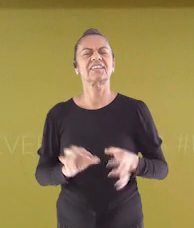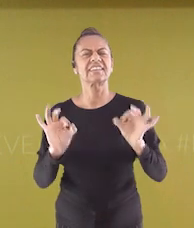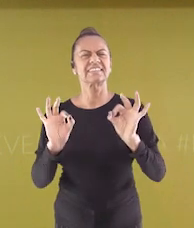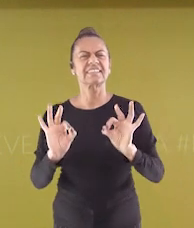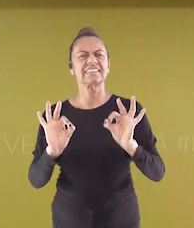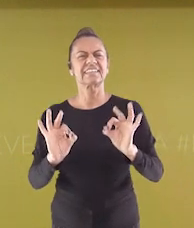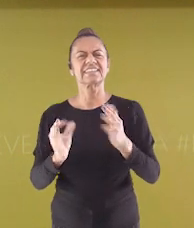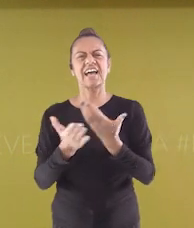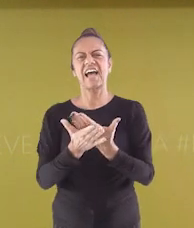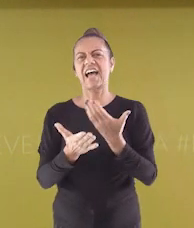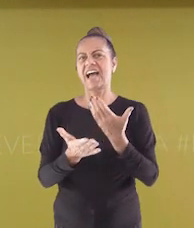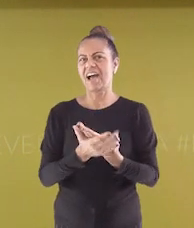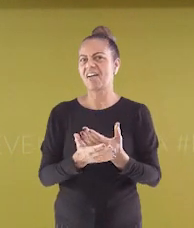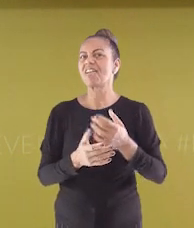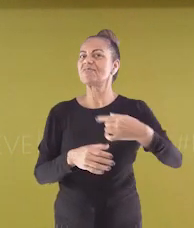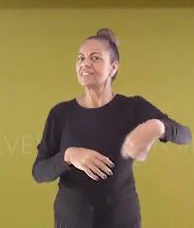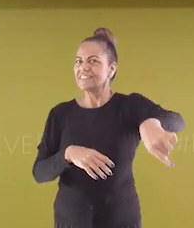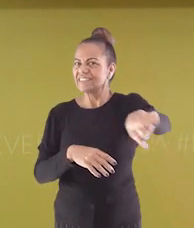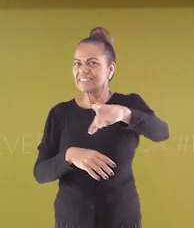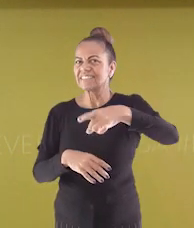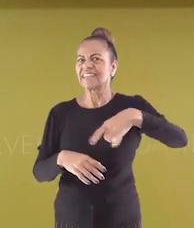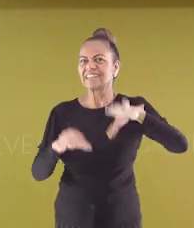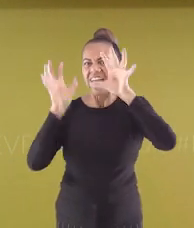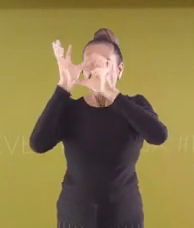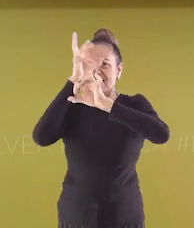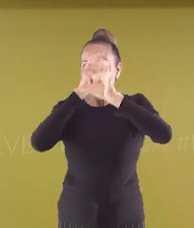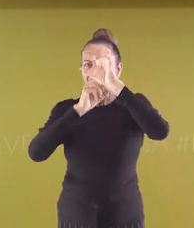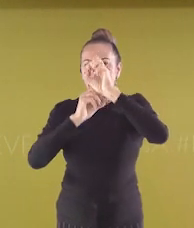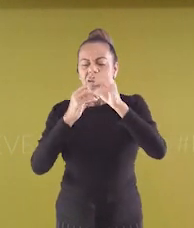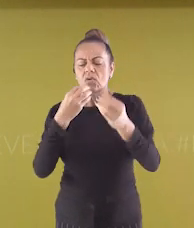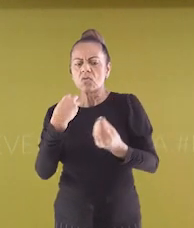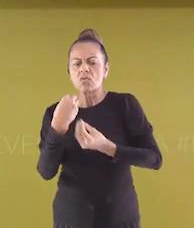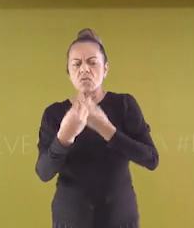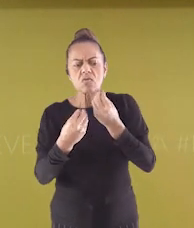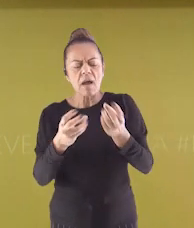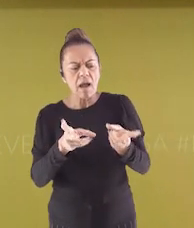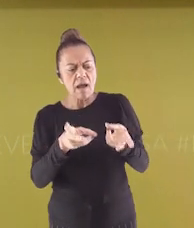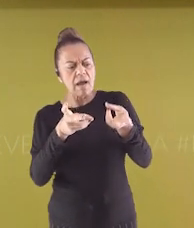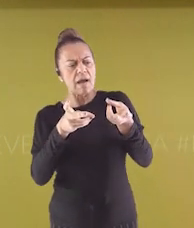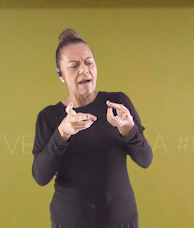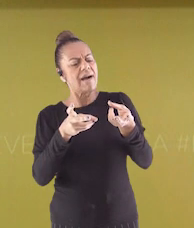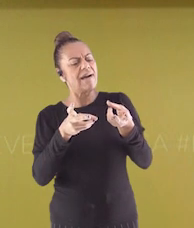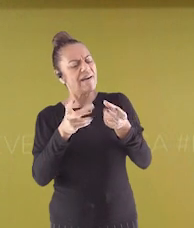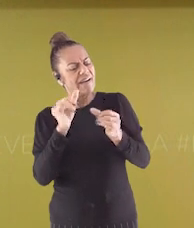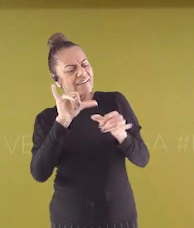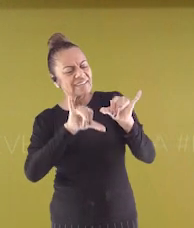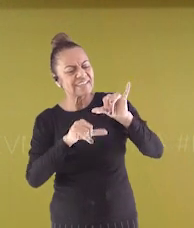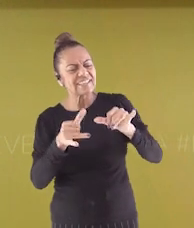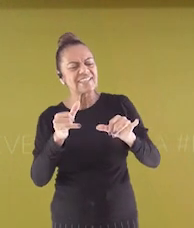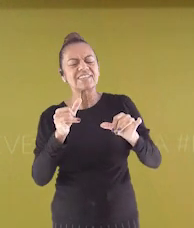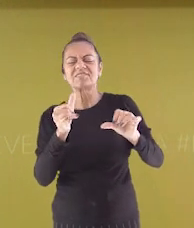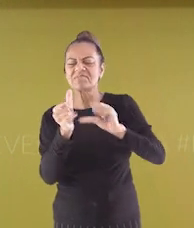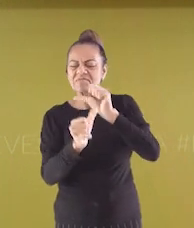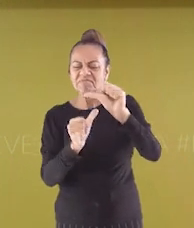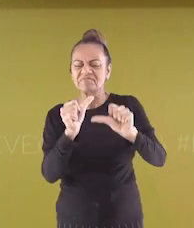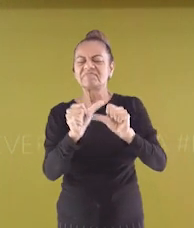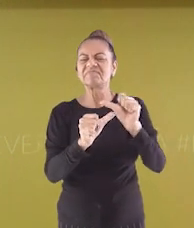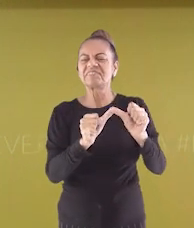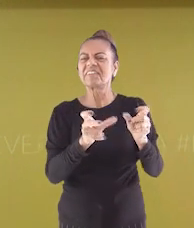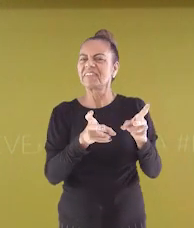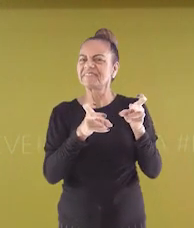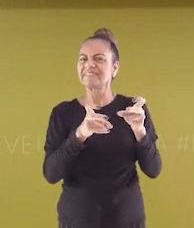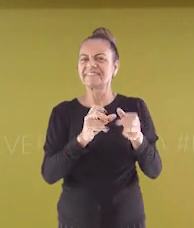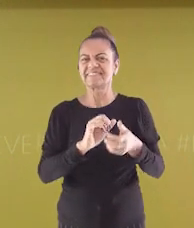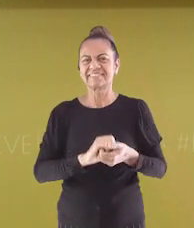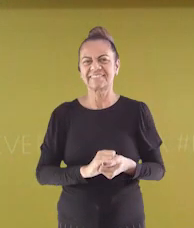dessa aula ficou fácil para você reconhecer onde podem estar ocorrendo uma reação química perto